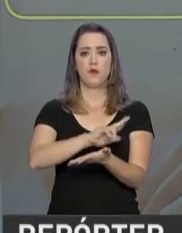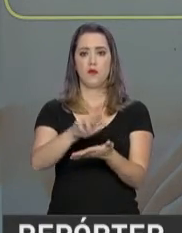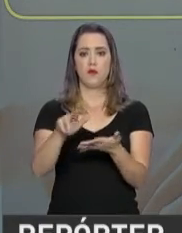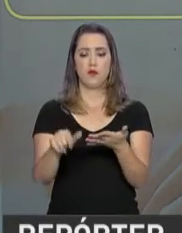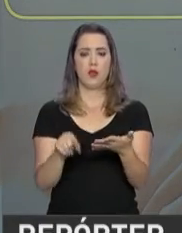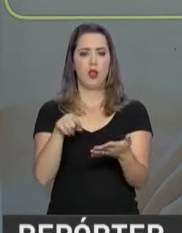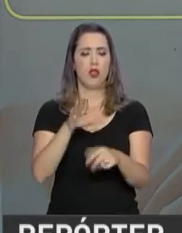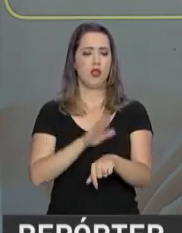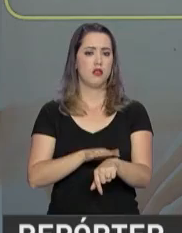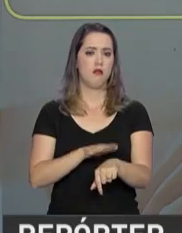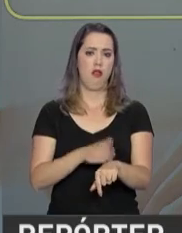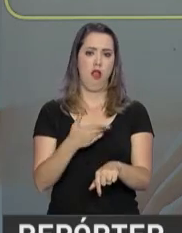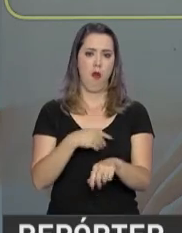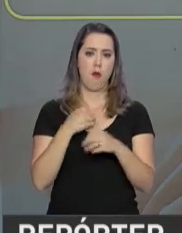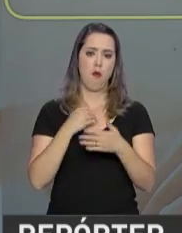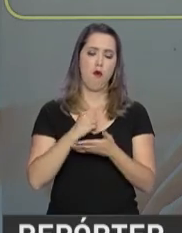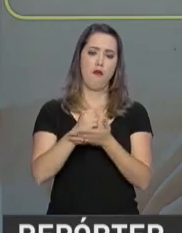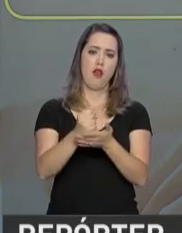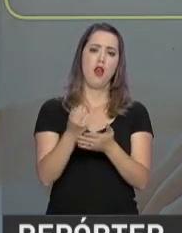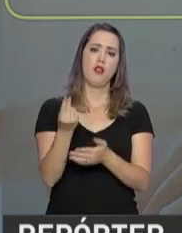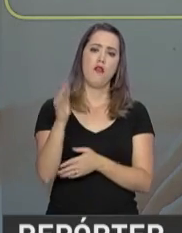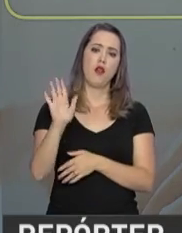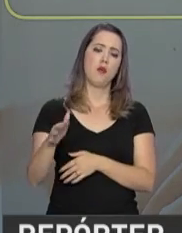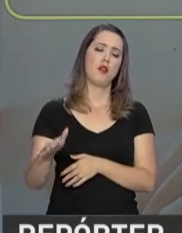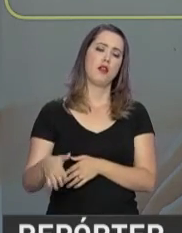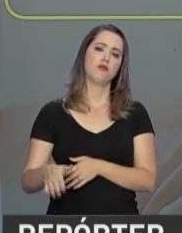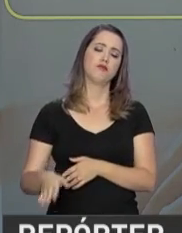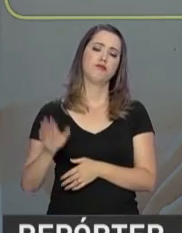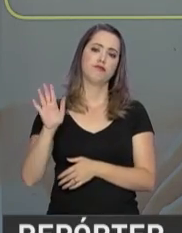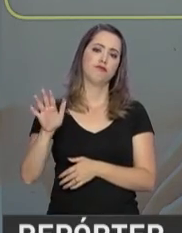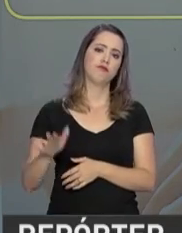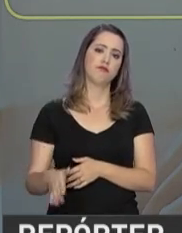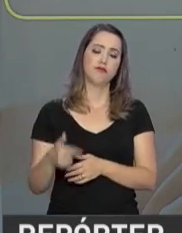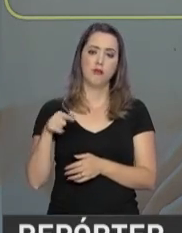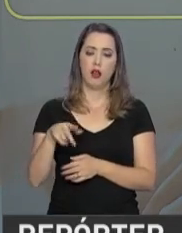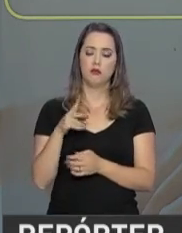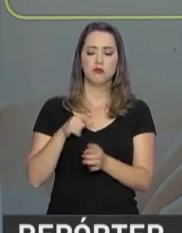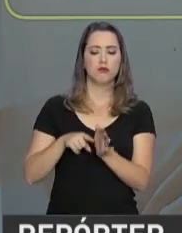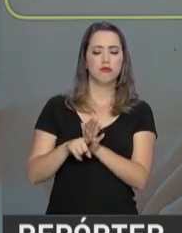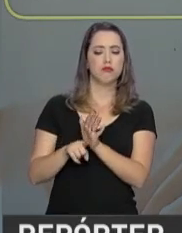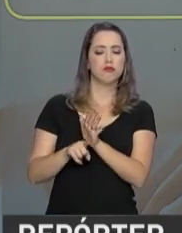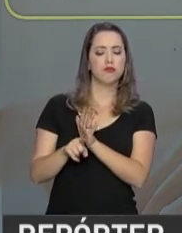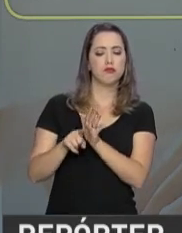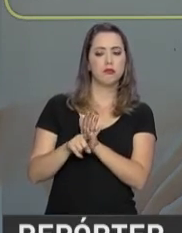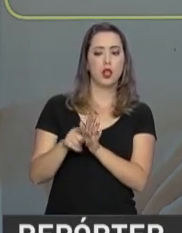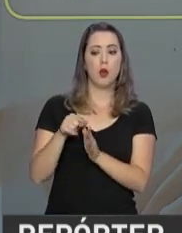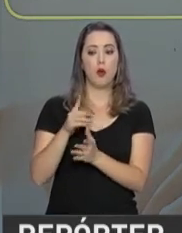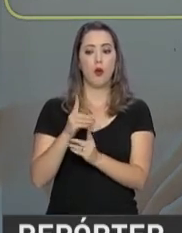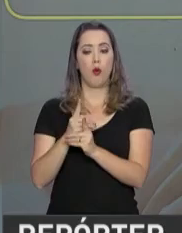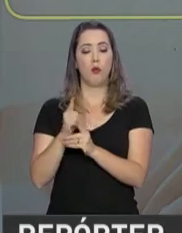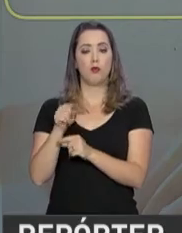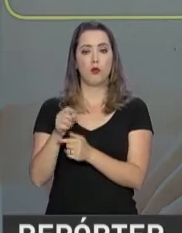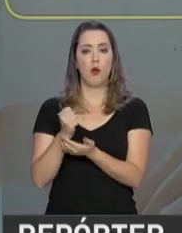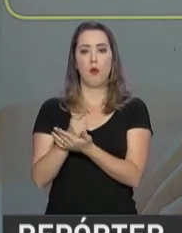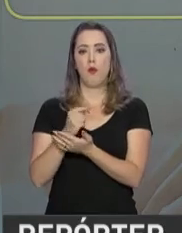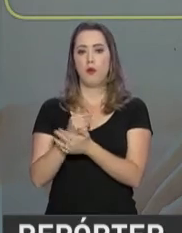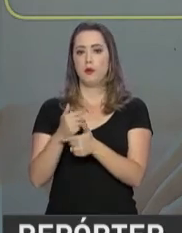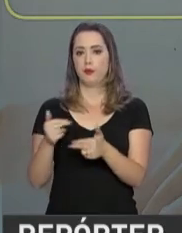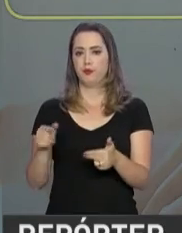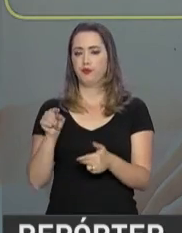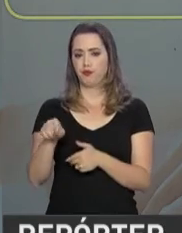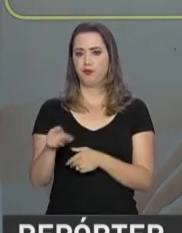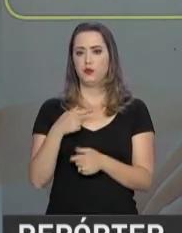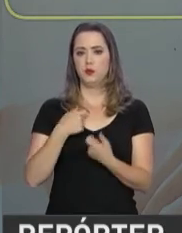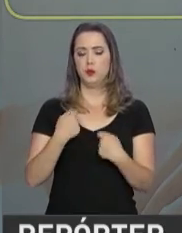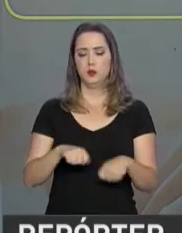nesse período na então o consumidor quando ele busca alguma loja para comprar algum presente e tudo mais